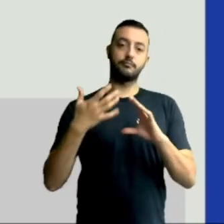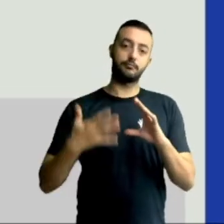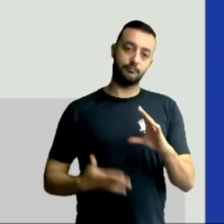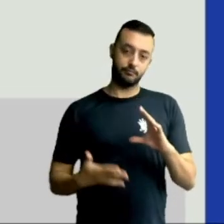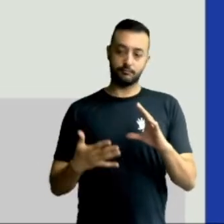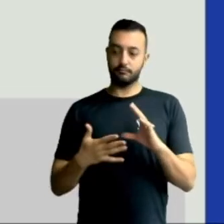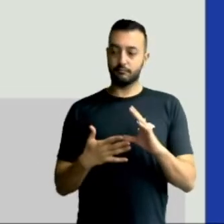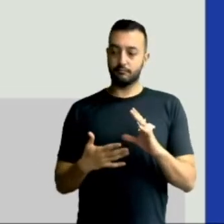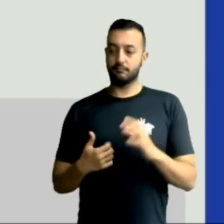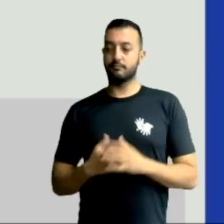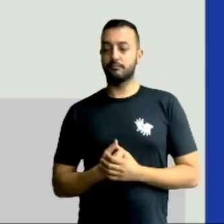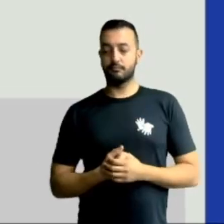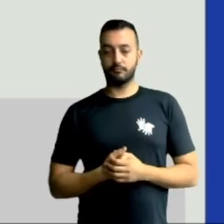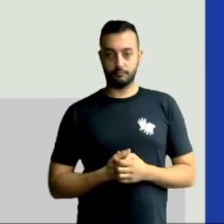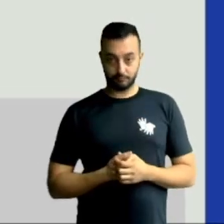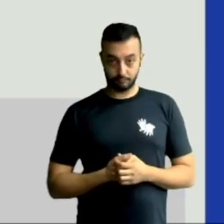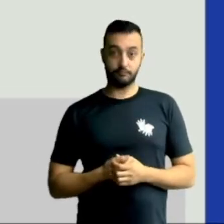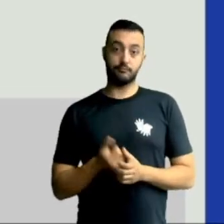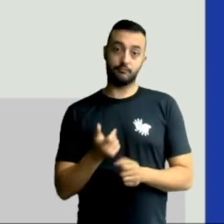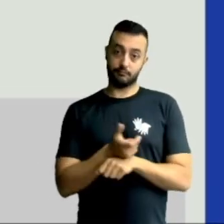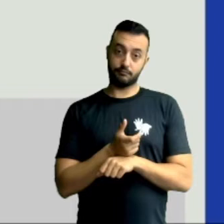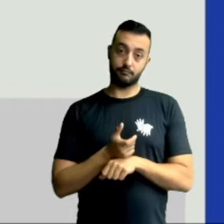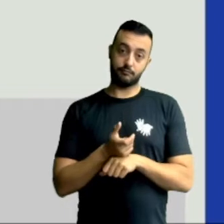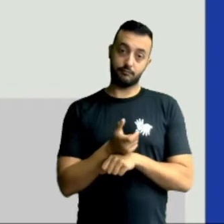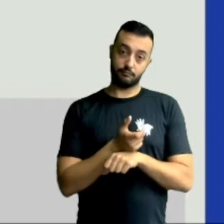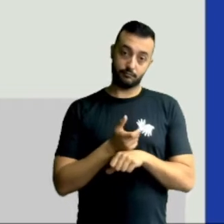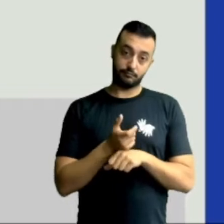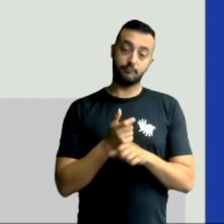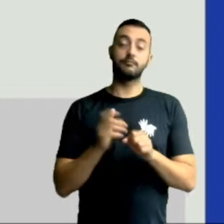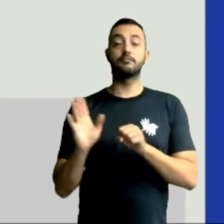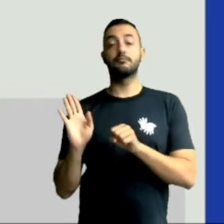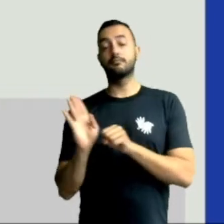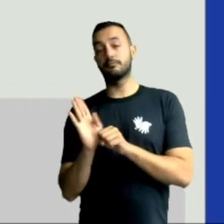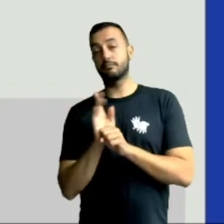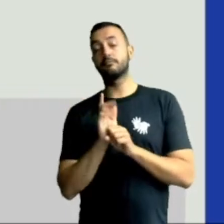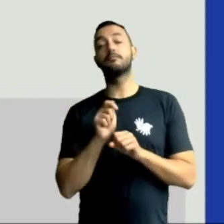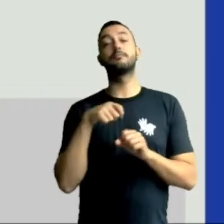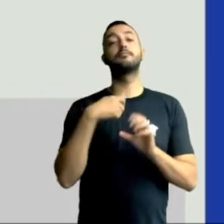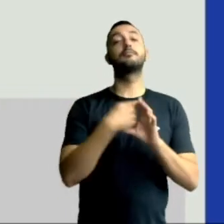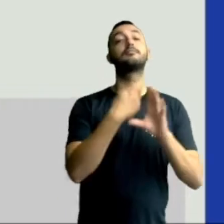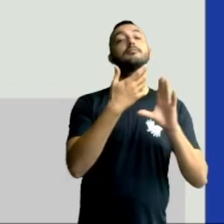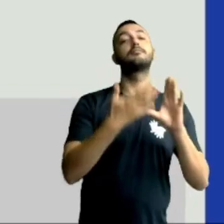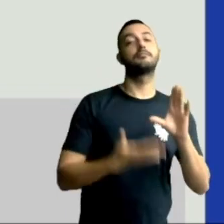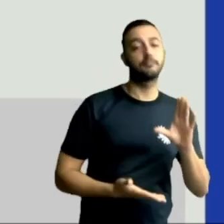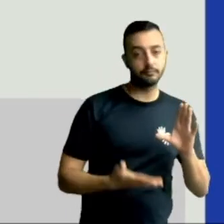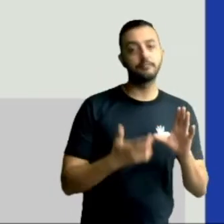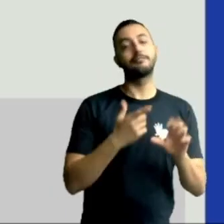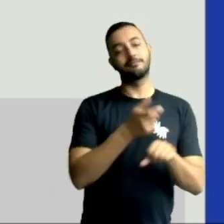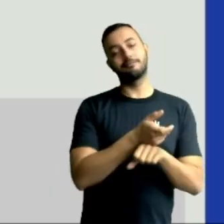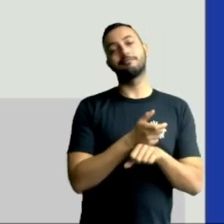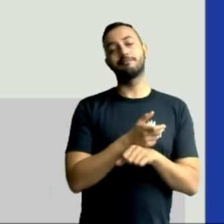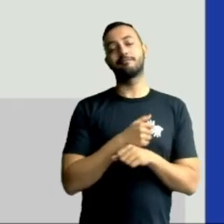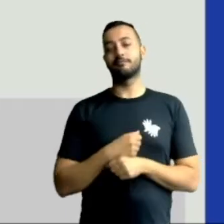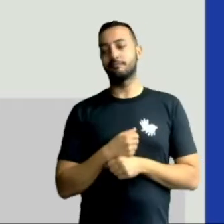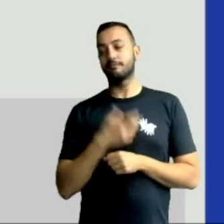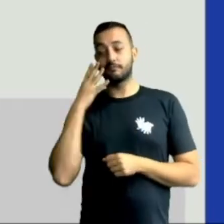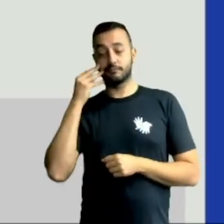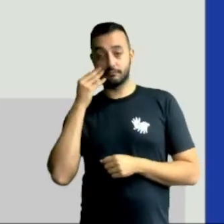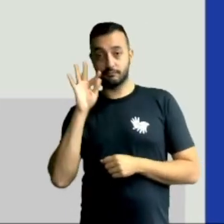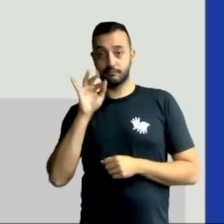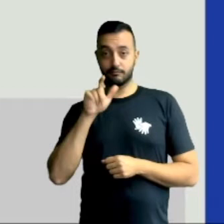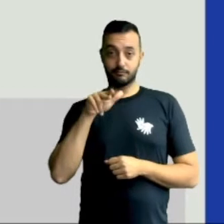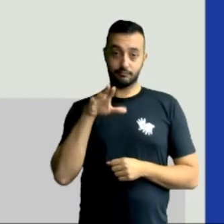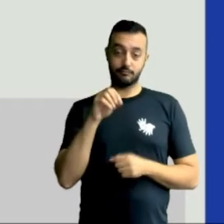caracterizar o substantivo, vai ser adjetivo somente. Então, de gato, felino.